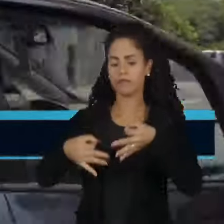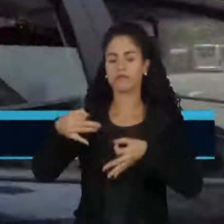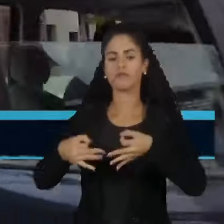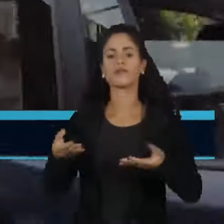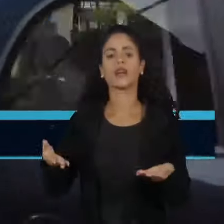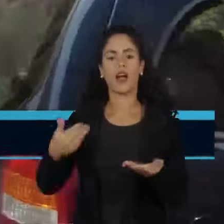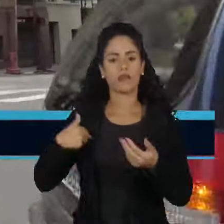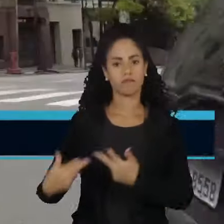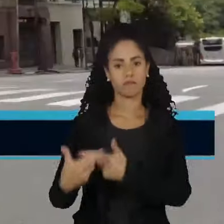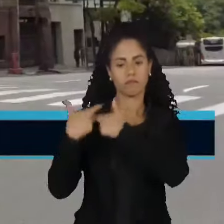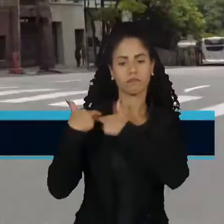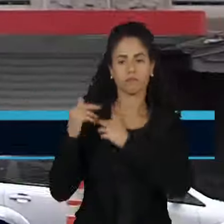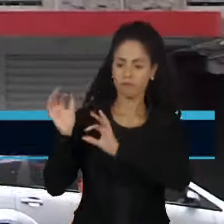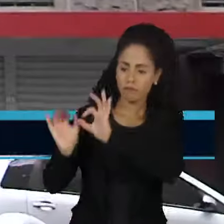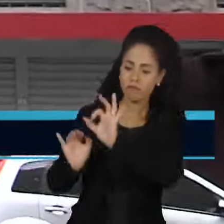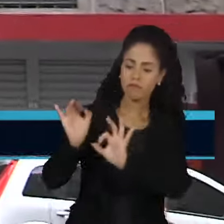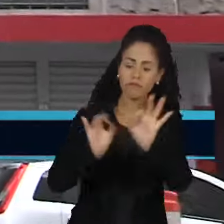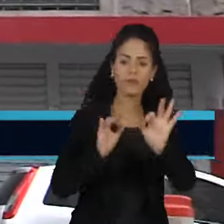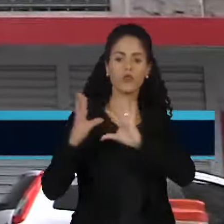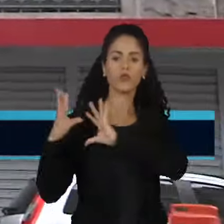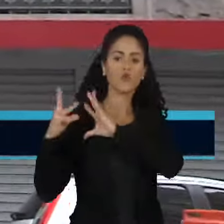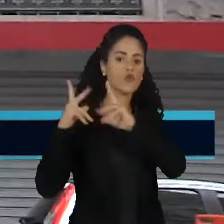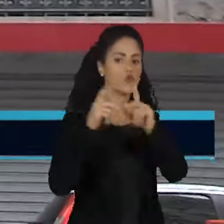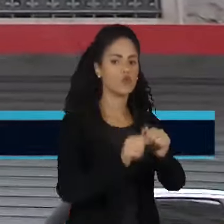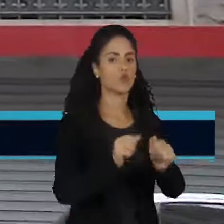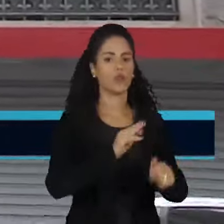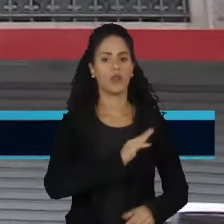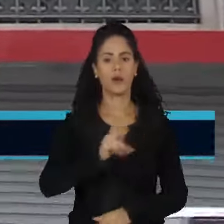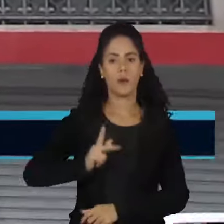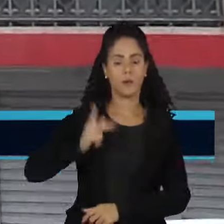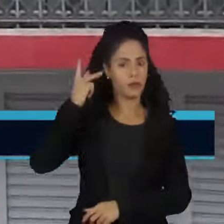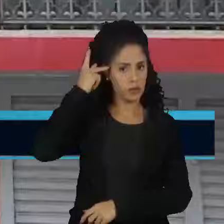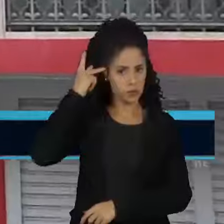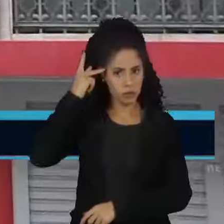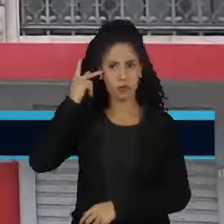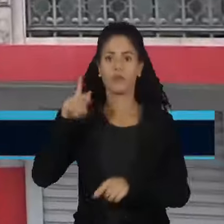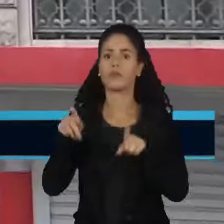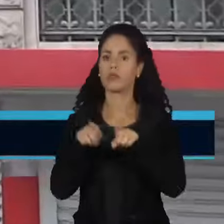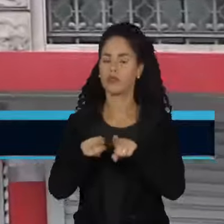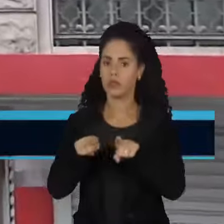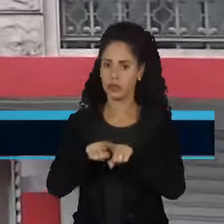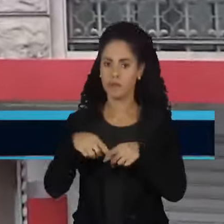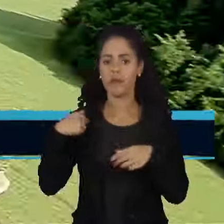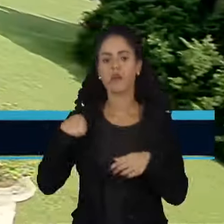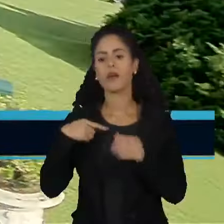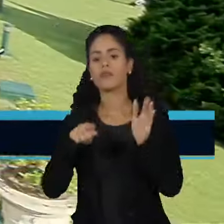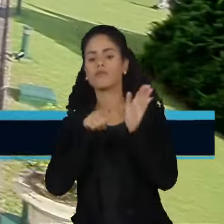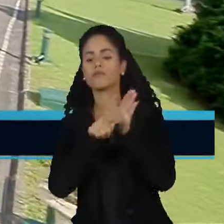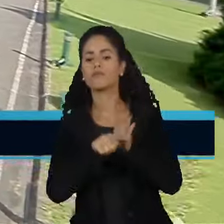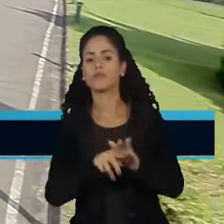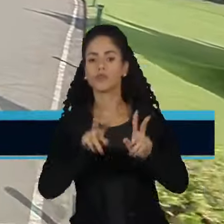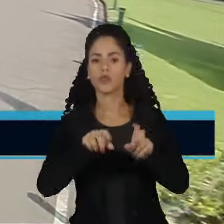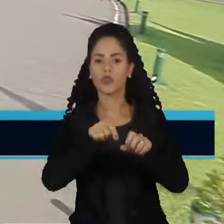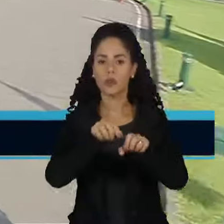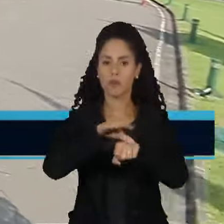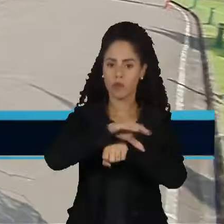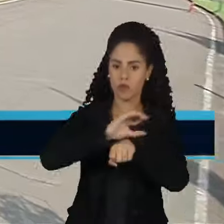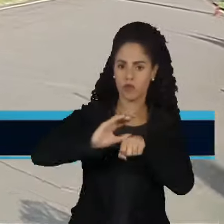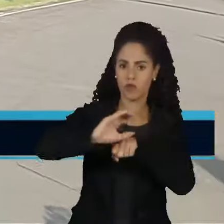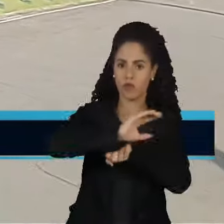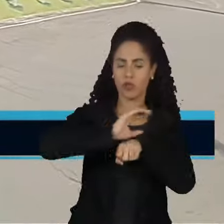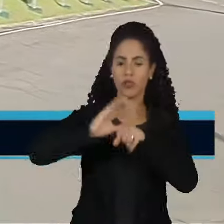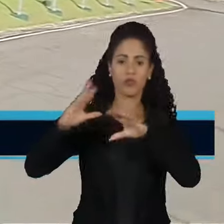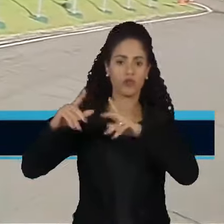é responsável por organizar toda a estrutura do MP paulista e também por questionar judicialmente a constitucionalidade